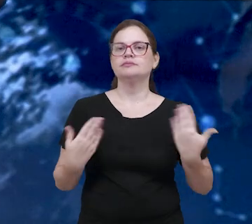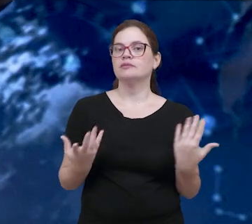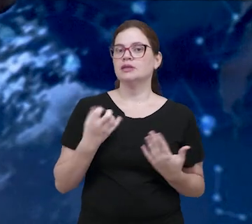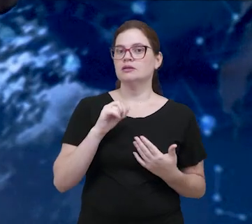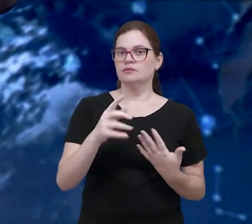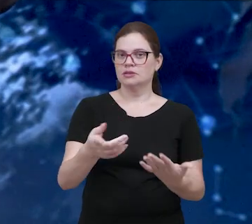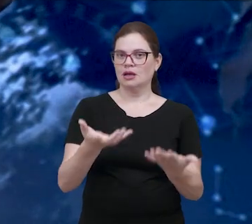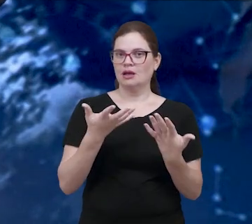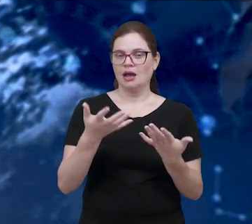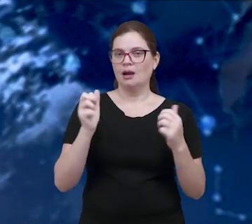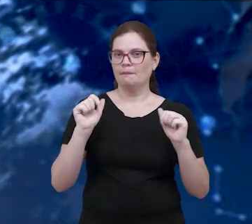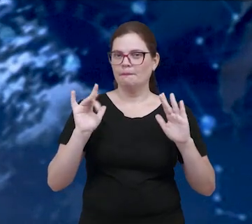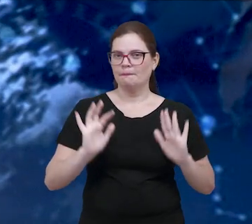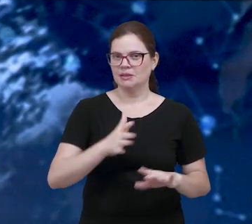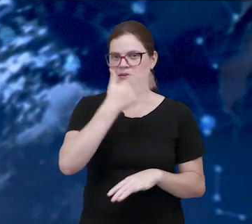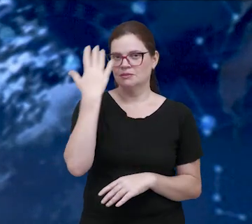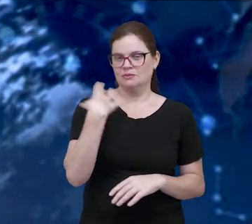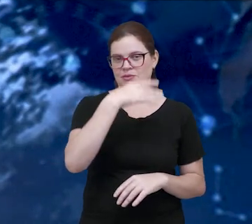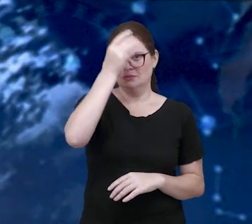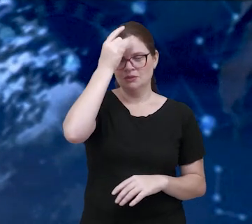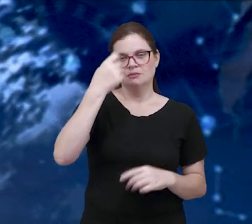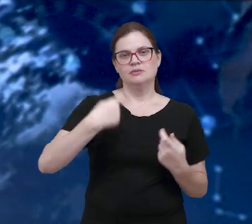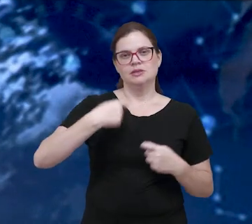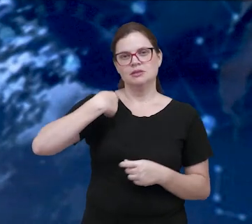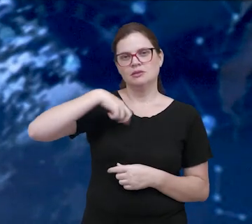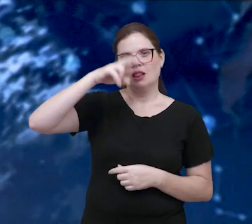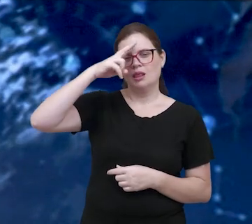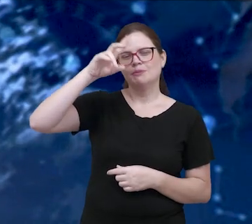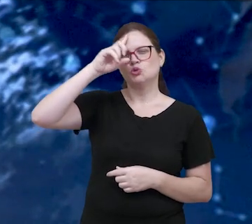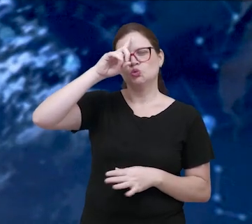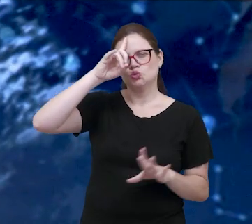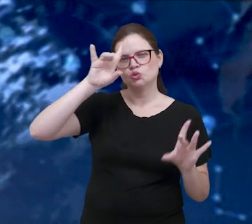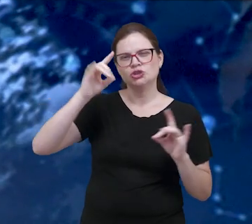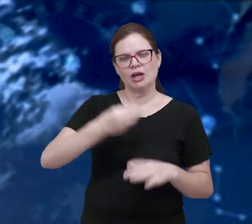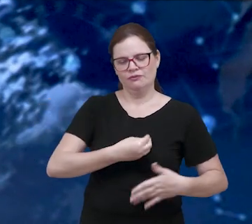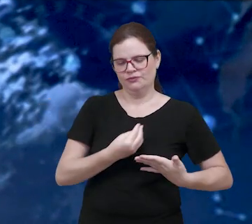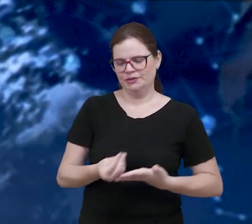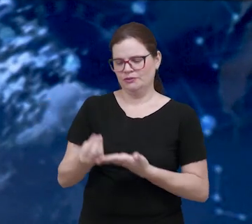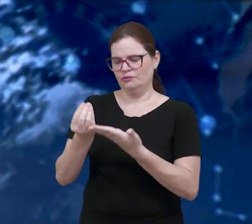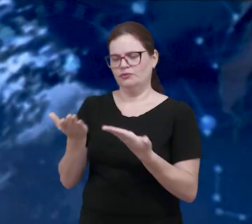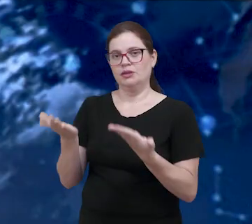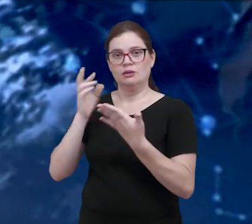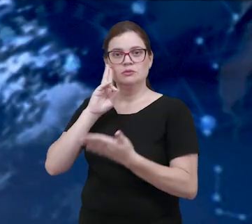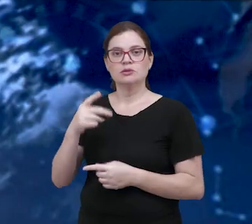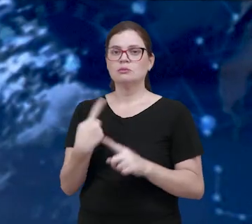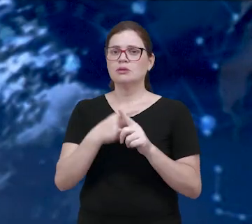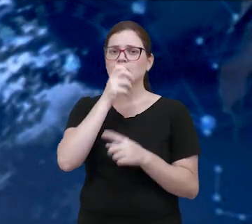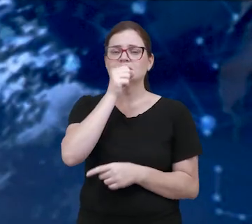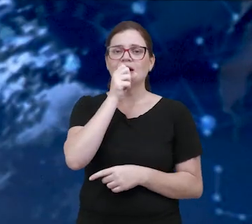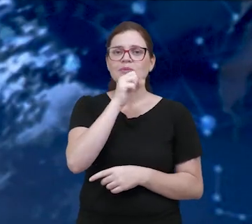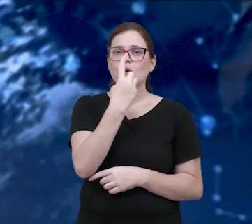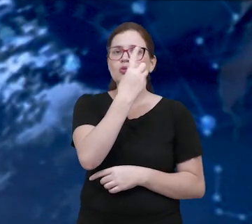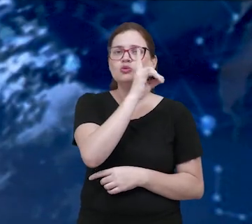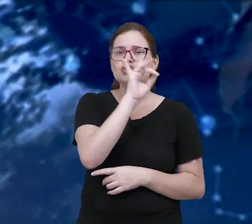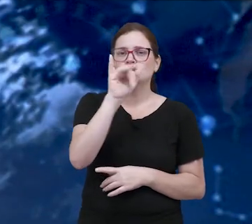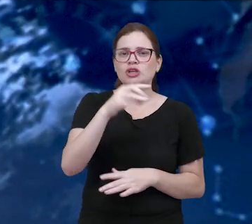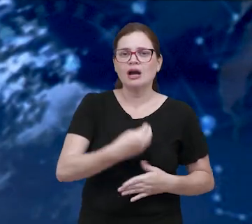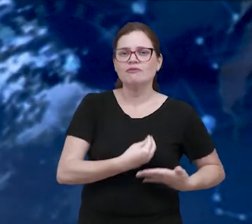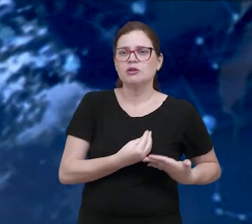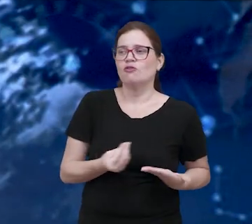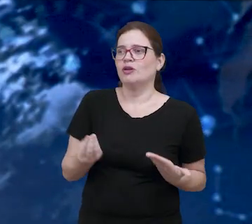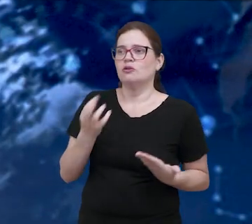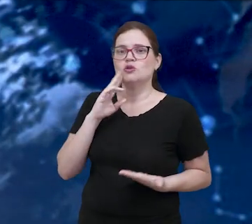bênção do Espírito Santo, tem que lembrar, você precisa guardar todo dia para o Senhor. Não é um dia só que é o que estabeleceu, que a gente tem que guardar. Nada